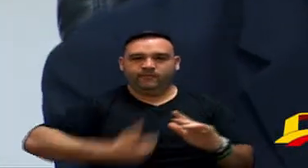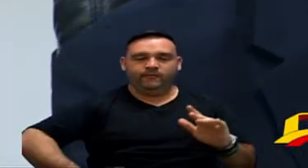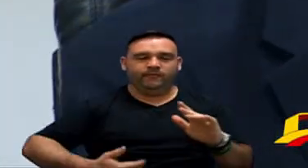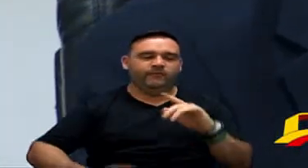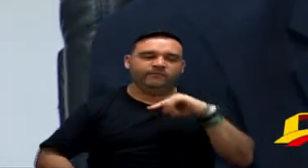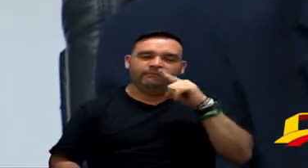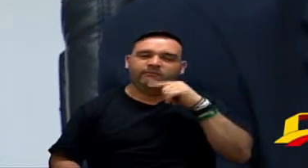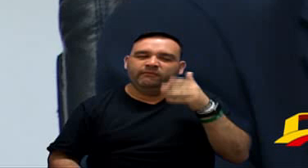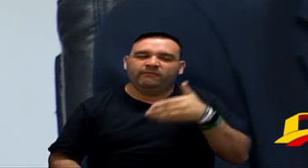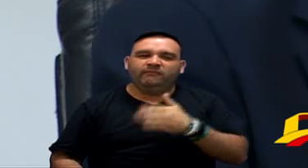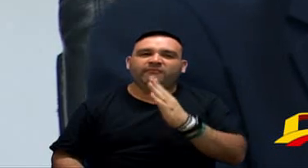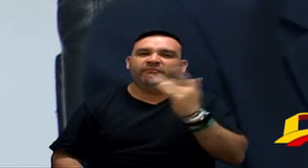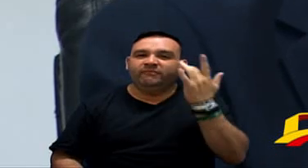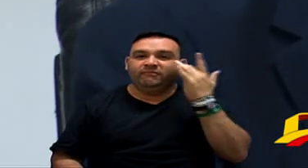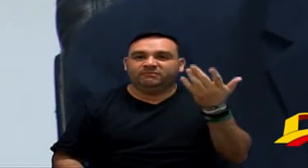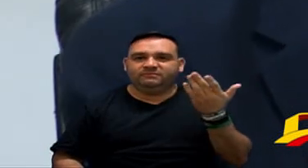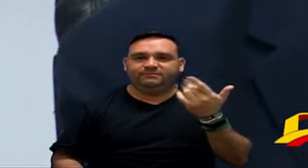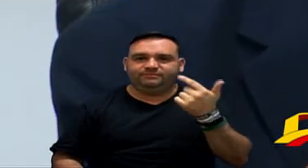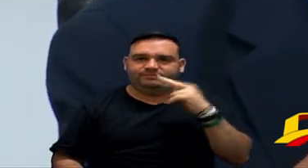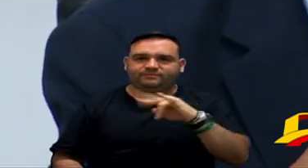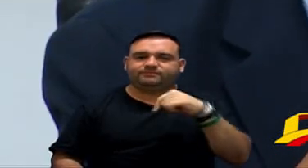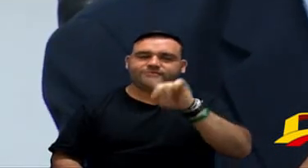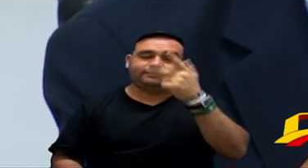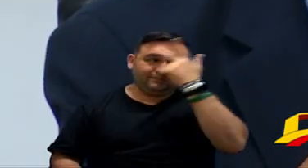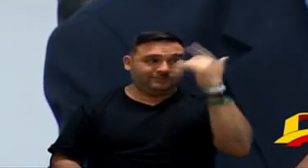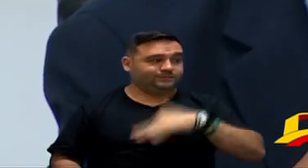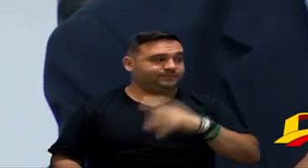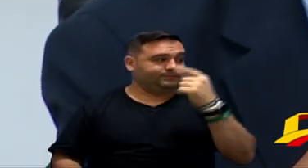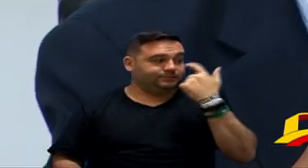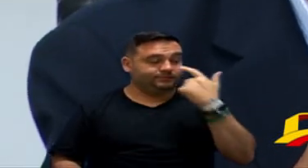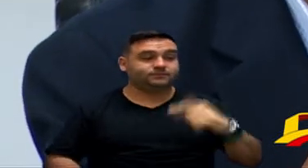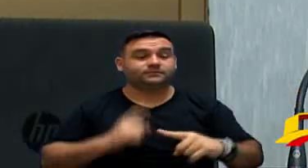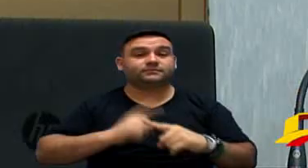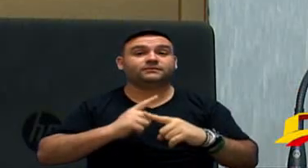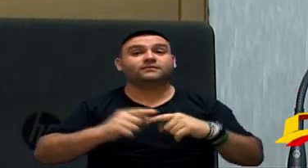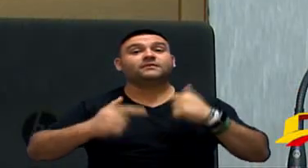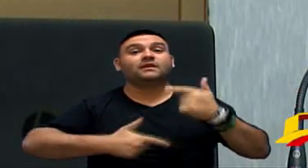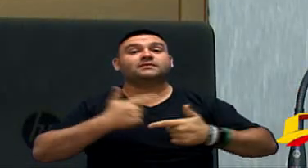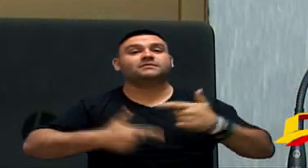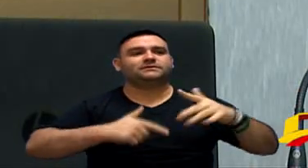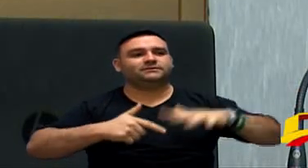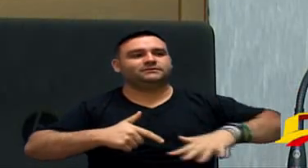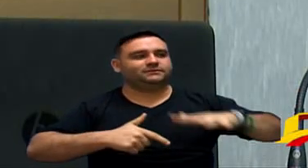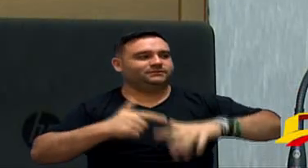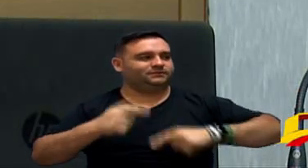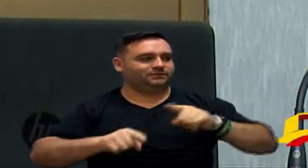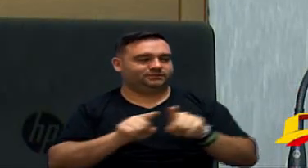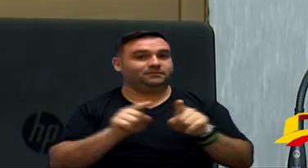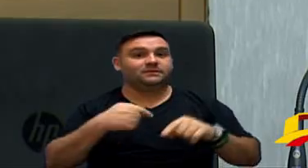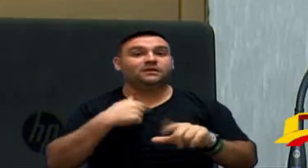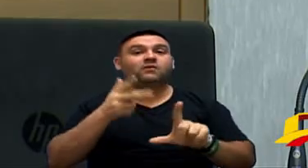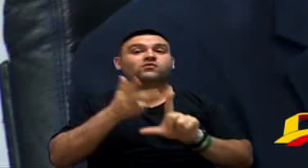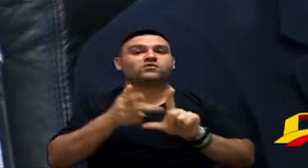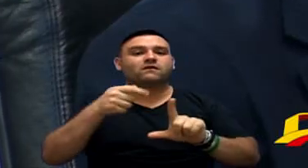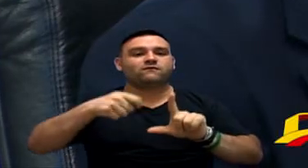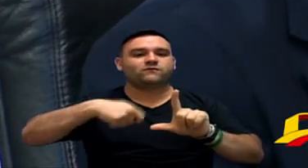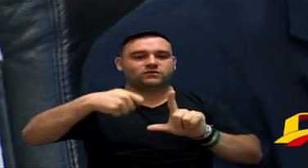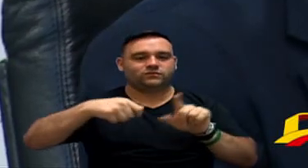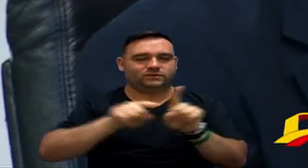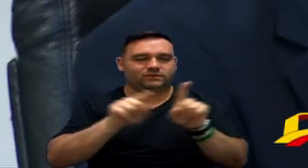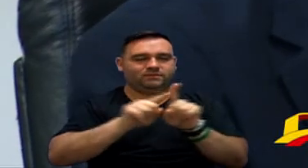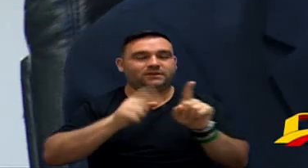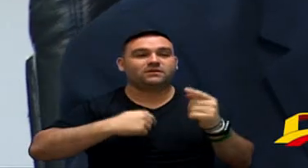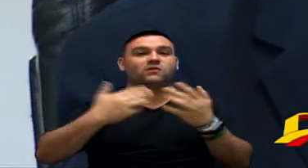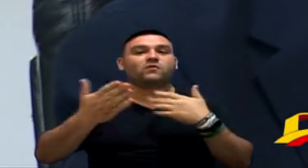mas hoje acho que eu vou lá tem um pessoal lá me esperando lá é porque você atua lá na comunidade né vou fazer um vídeo lá e vou conversar